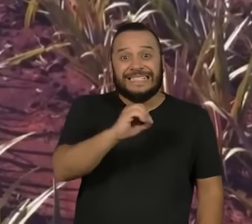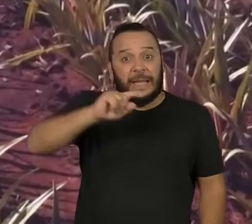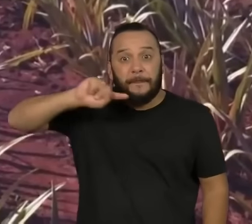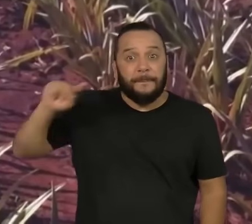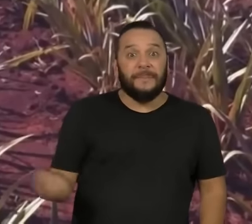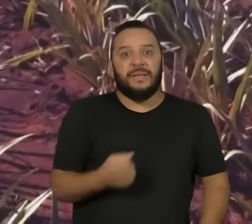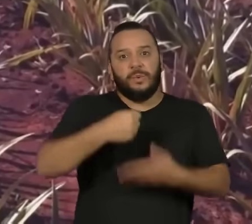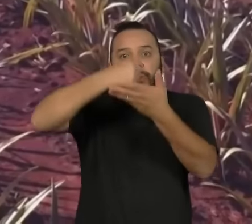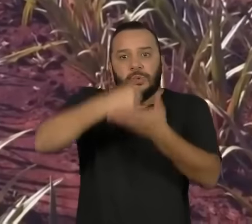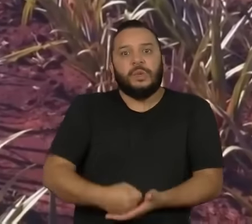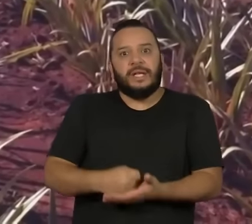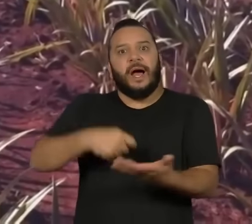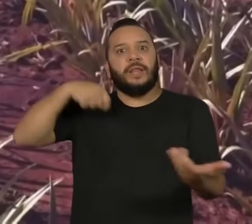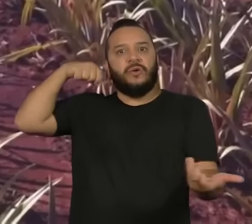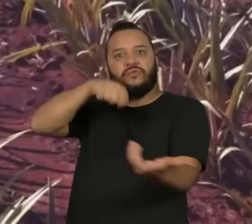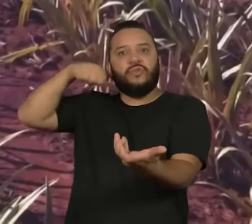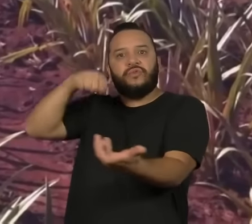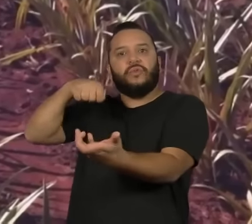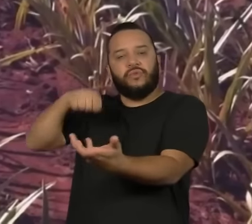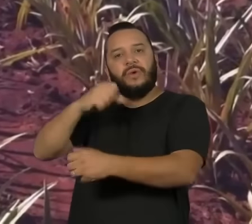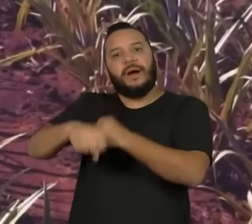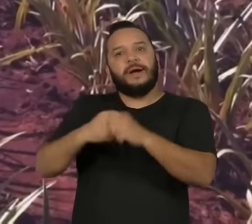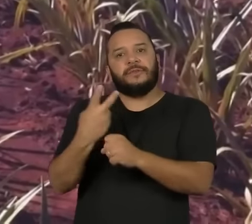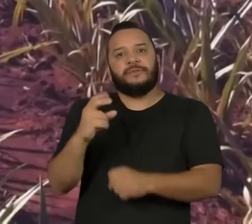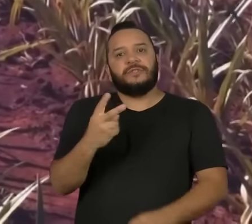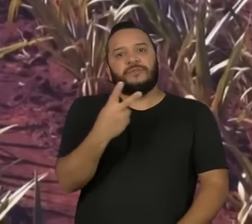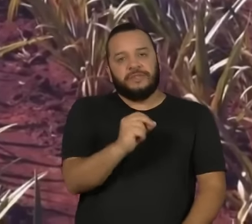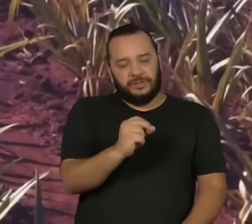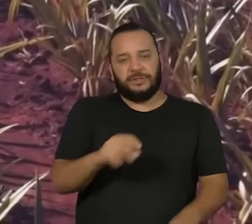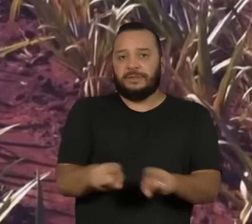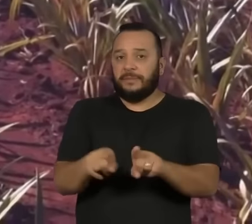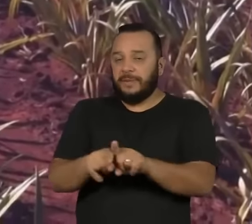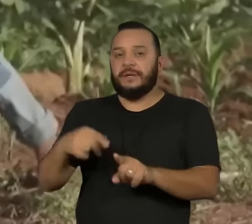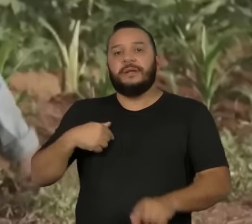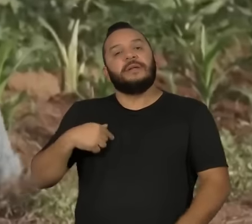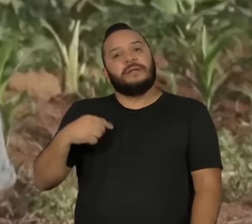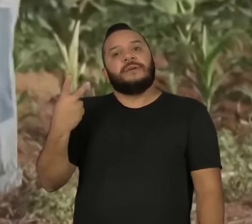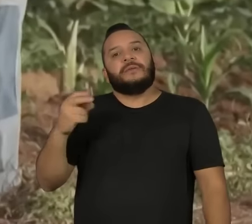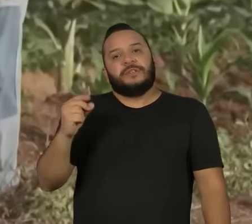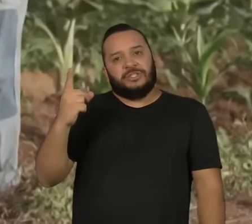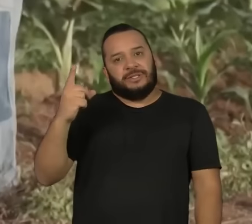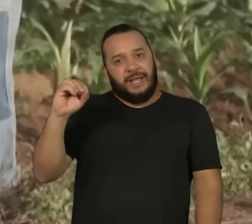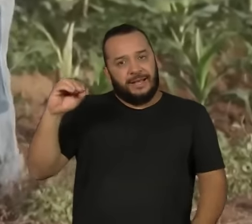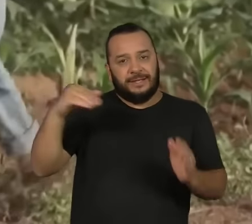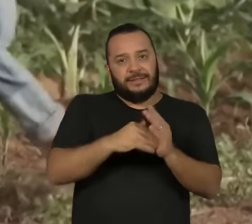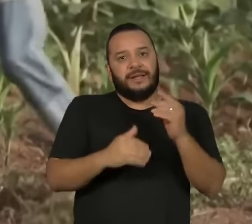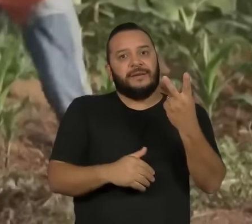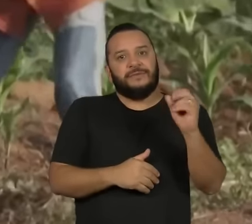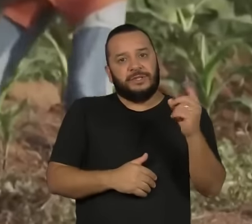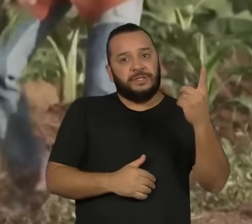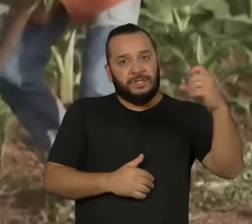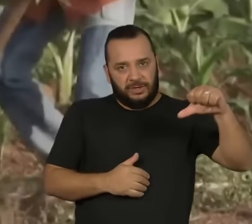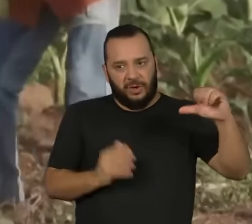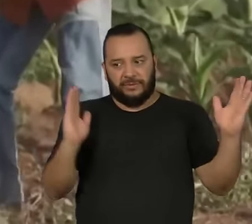agrotóxicos em 2020. Entre 2010 e 2019, o Ministério da Saúde registrou intoxicações